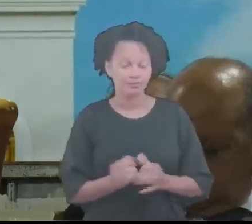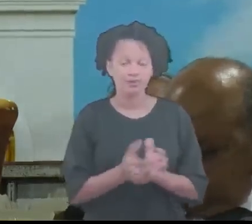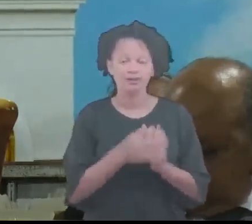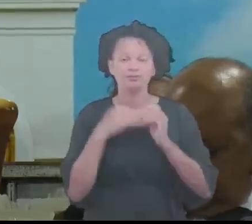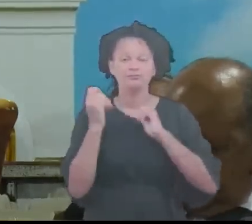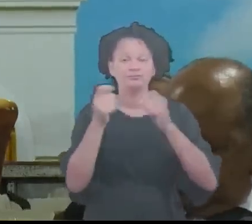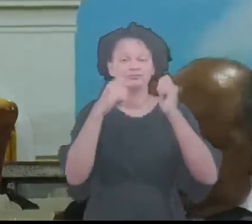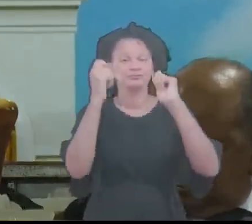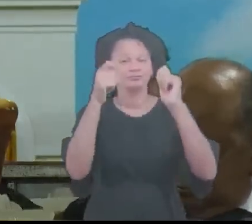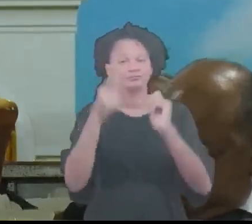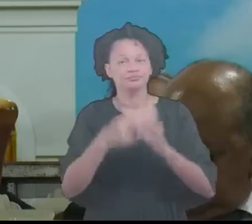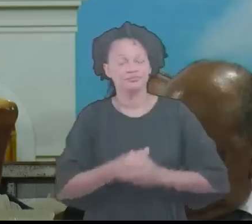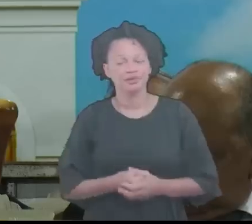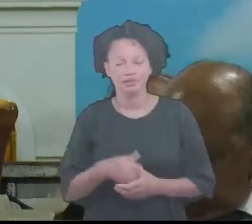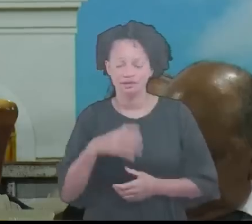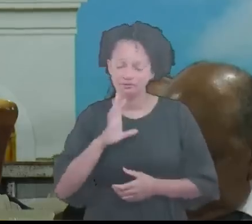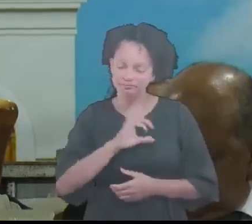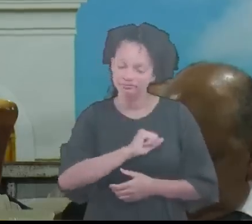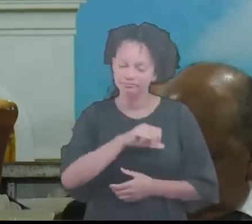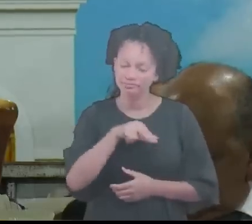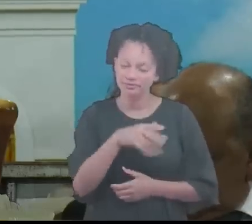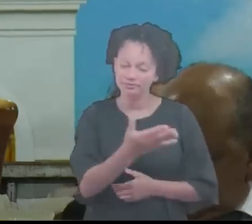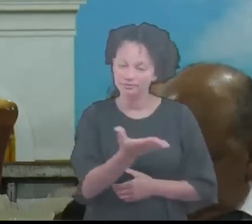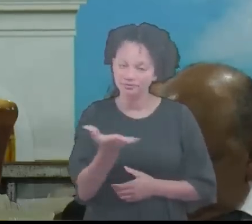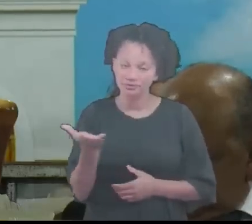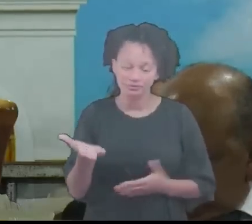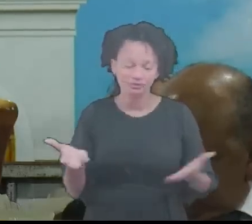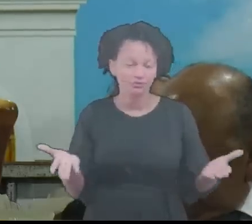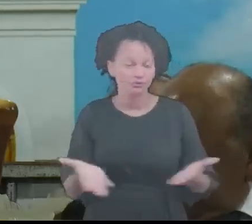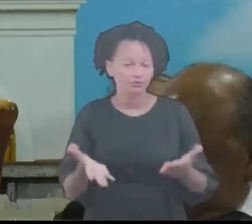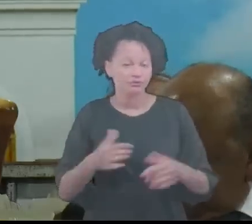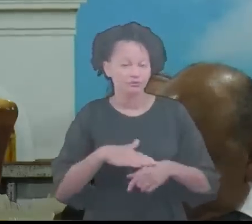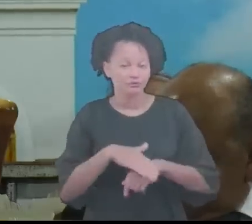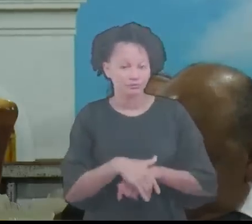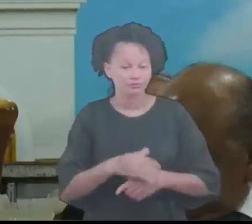Aleluia! Meus amados irmãos, nesta noite,